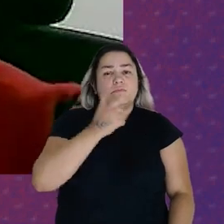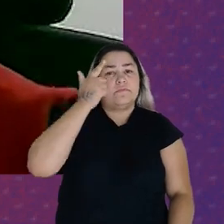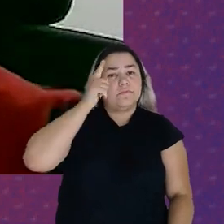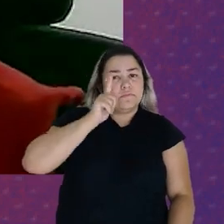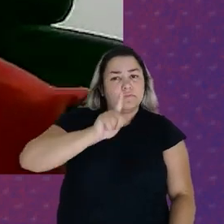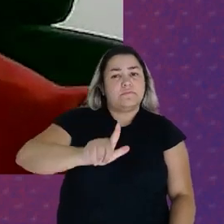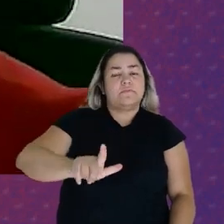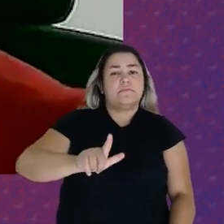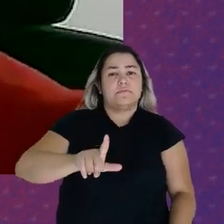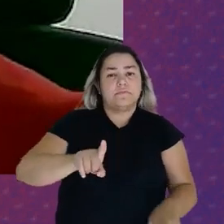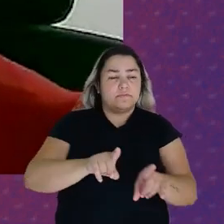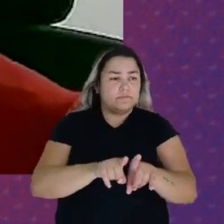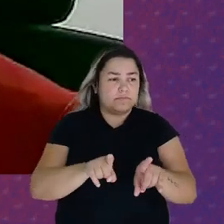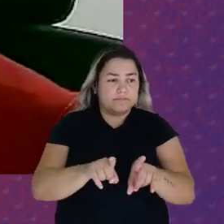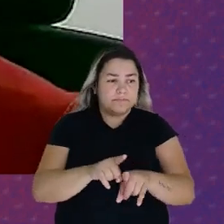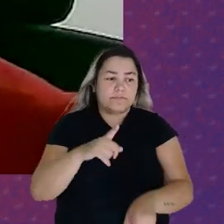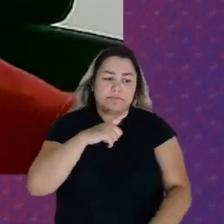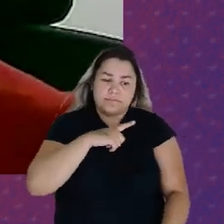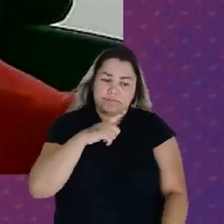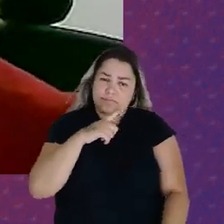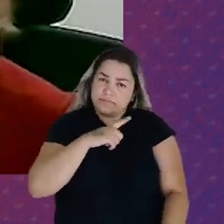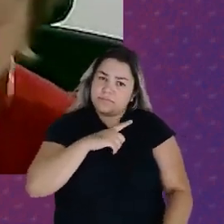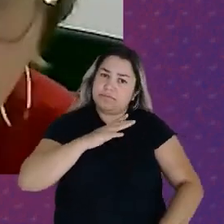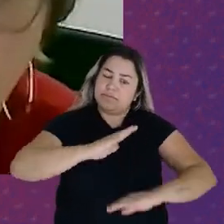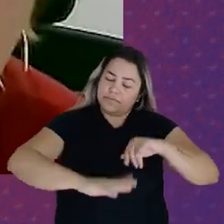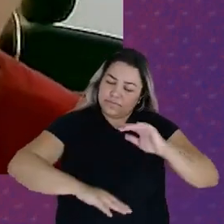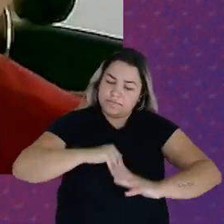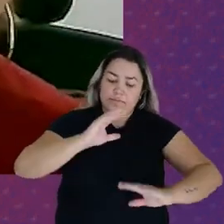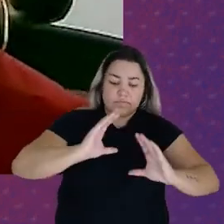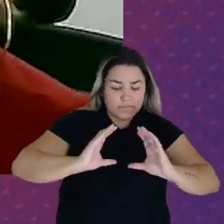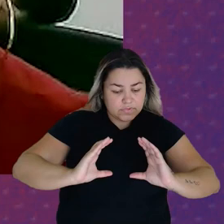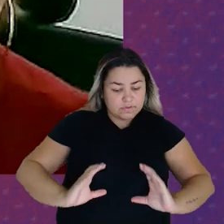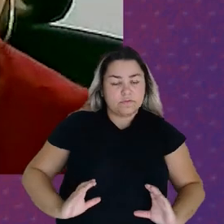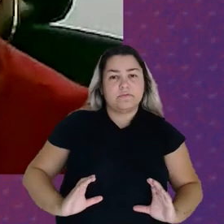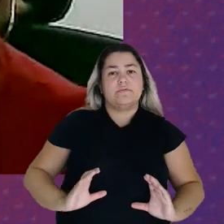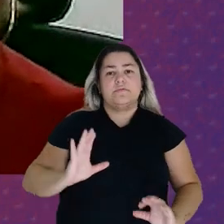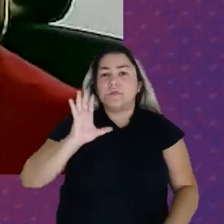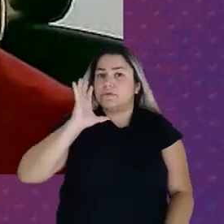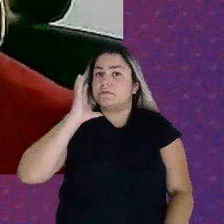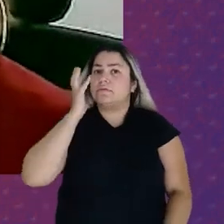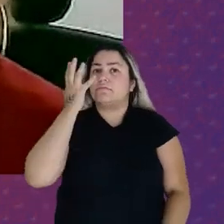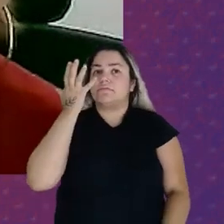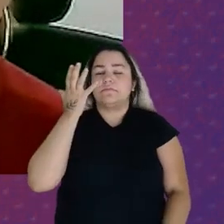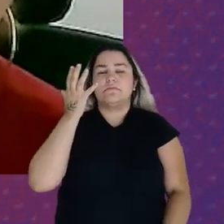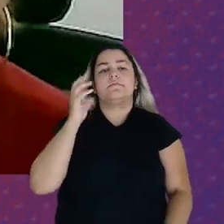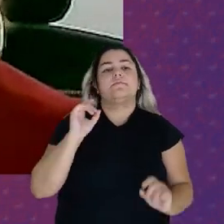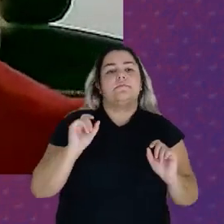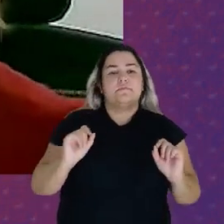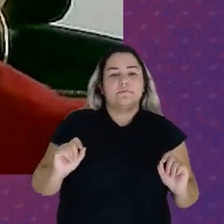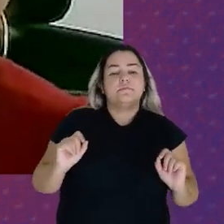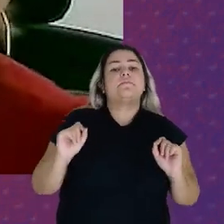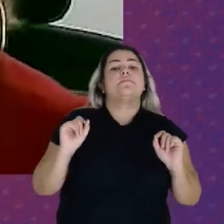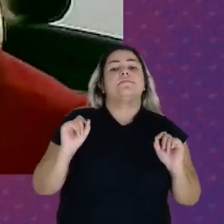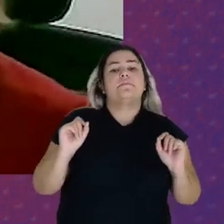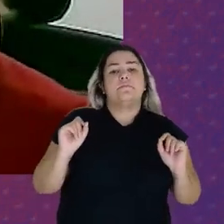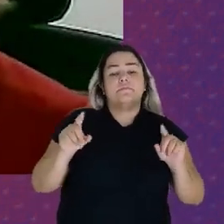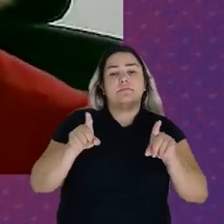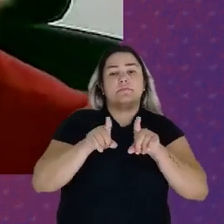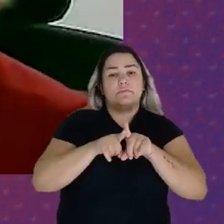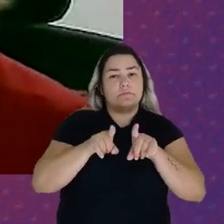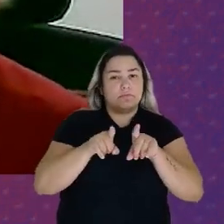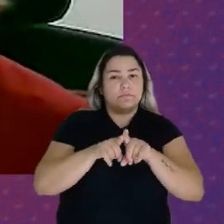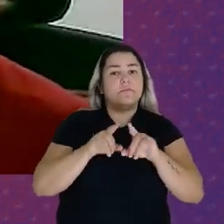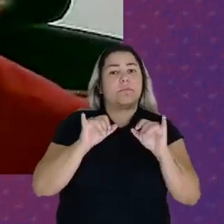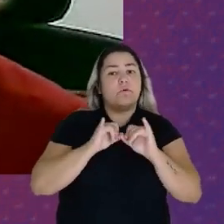que evitemos comportamentos desta natureza ou decisões equivocadas, foi uma